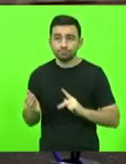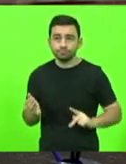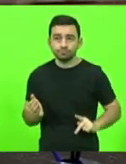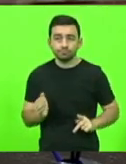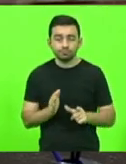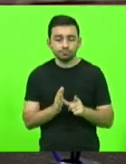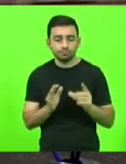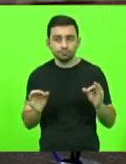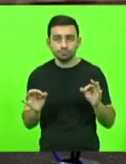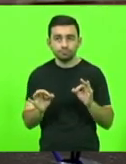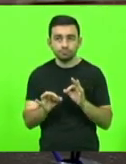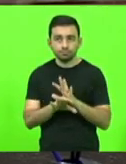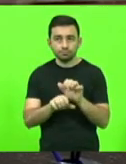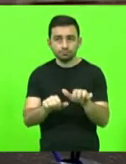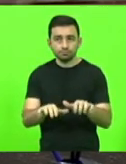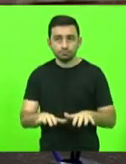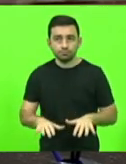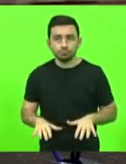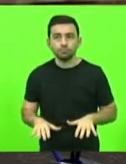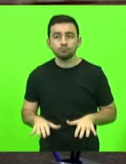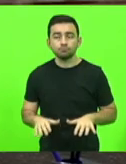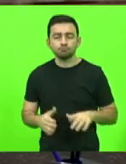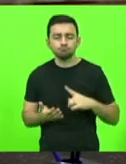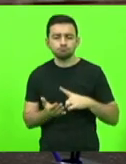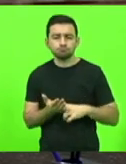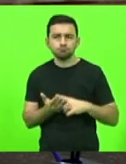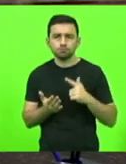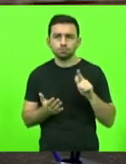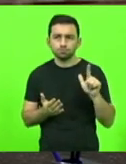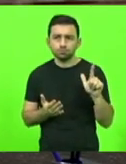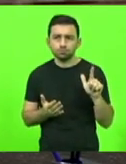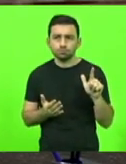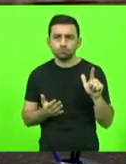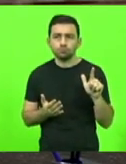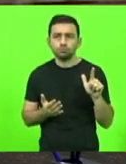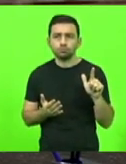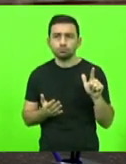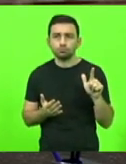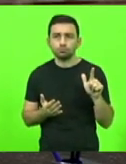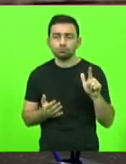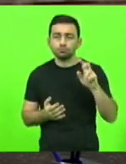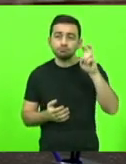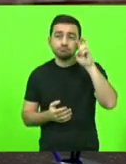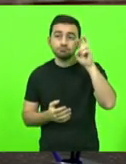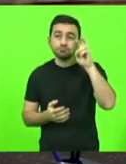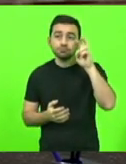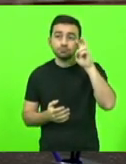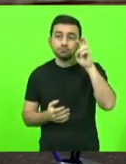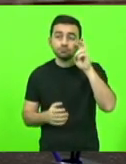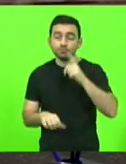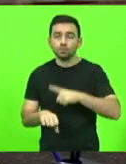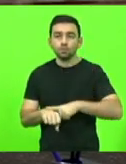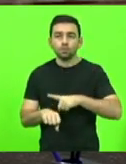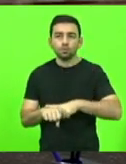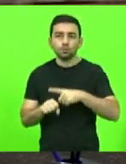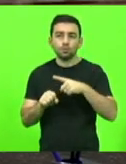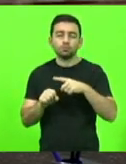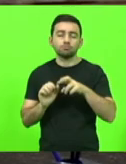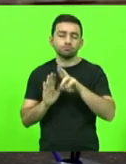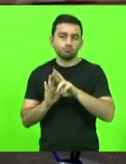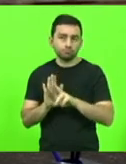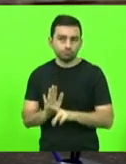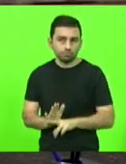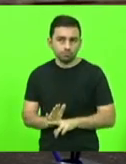antes de encerrar a sessão, convocou outra ordinária para quinta-feira no horário regimental. Para